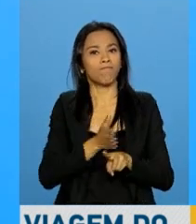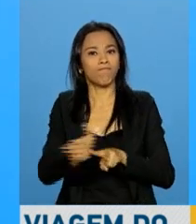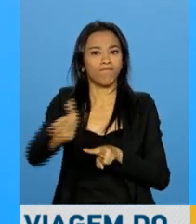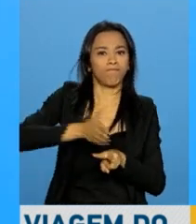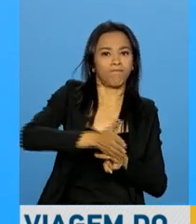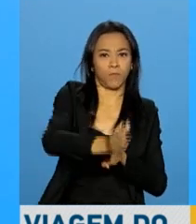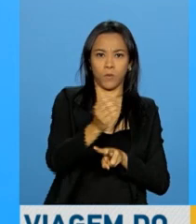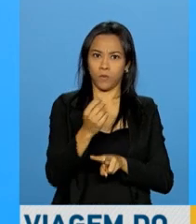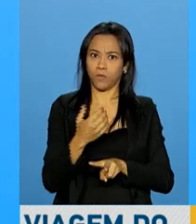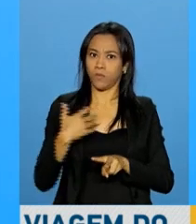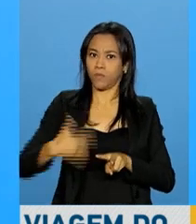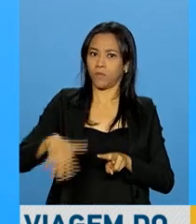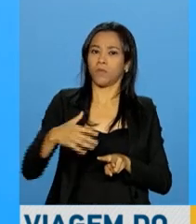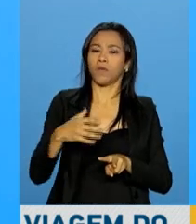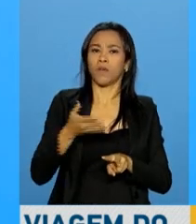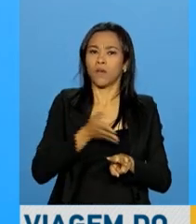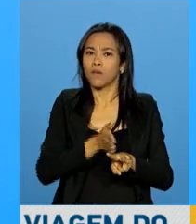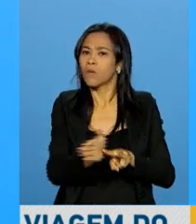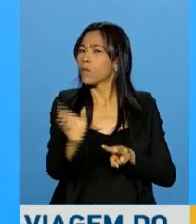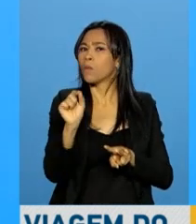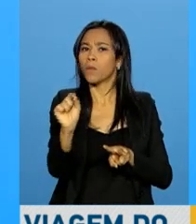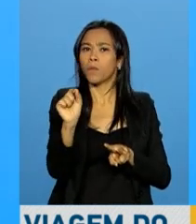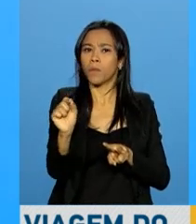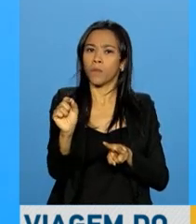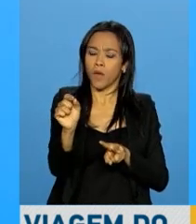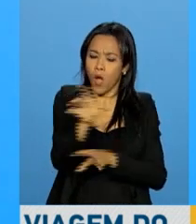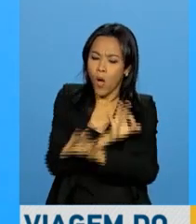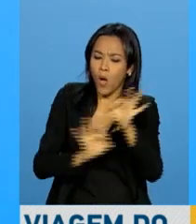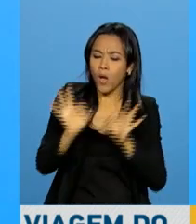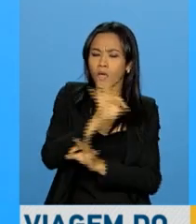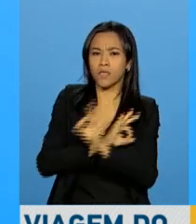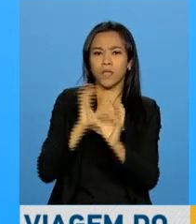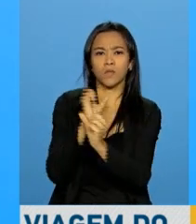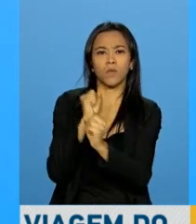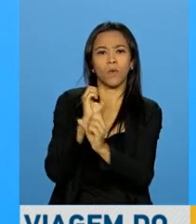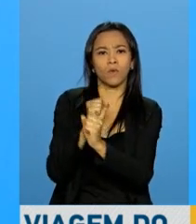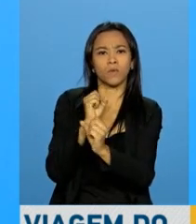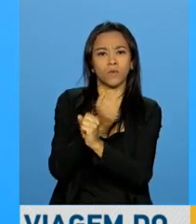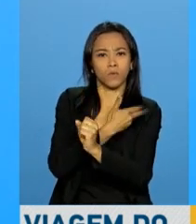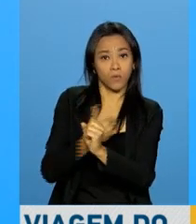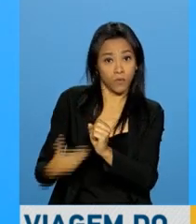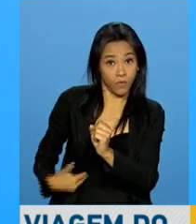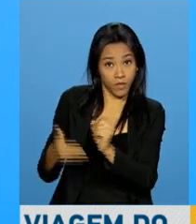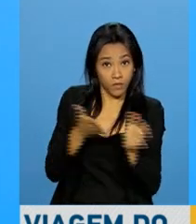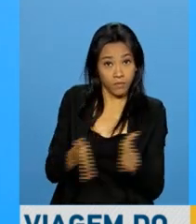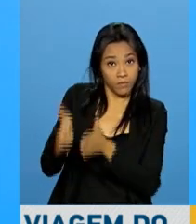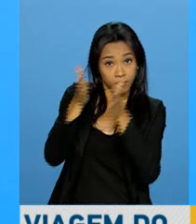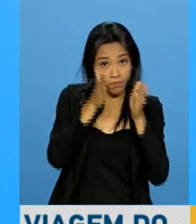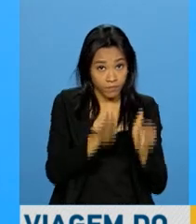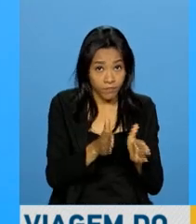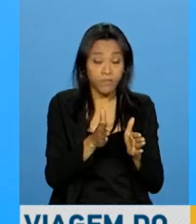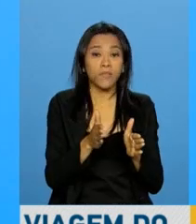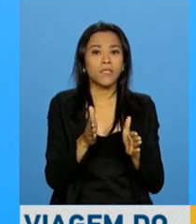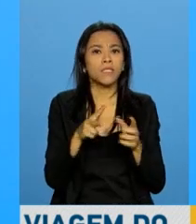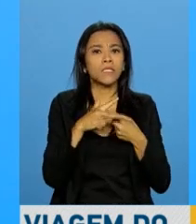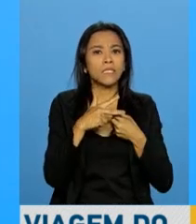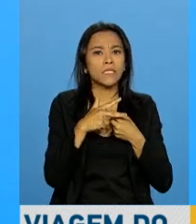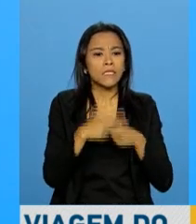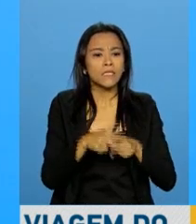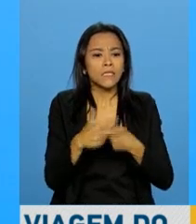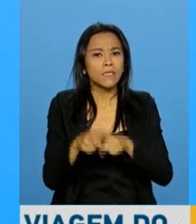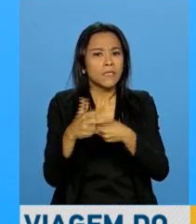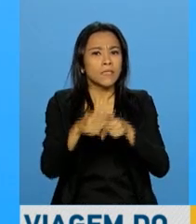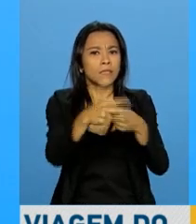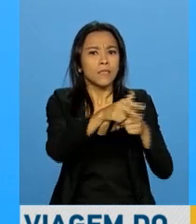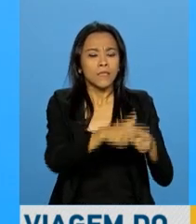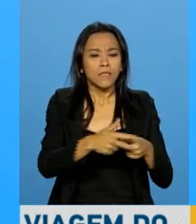maiores: pôr em ordem as contas públicas e aprimorar o ambiente de